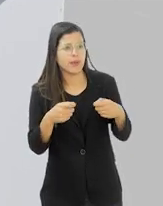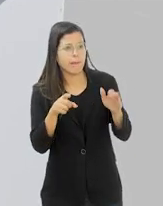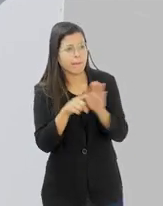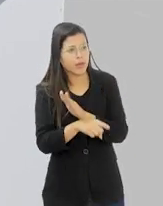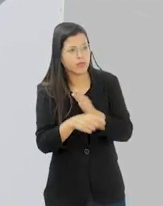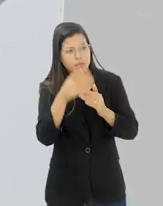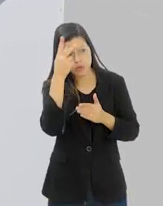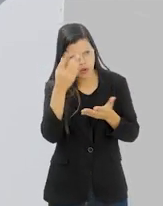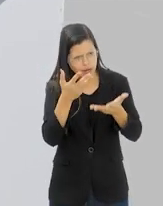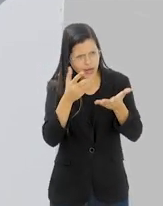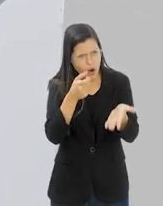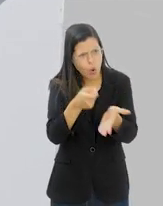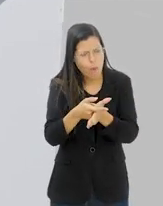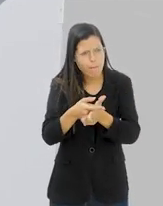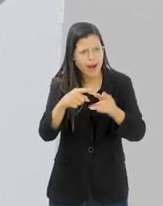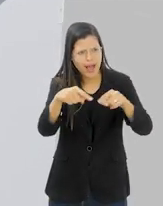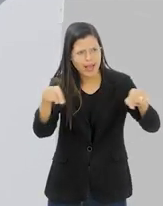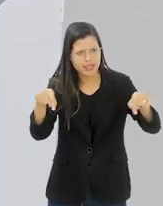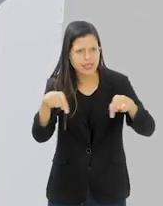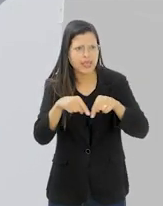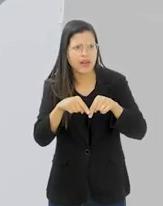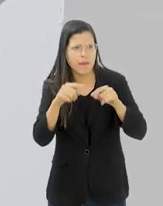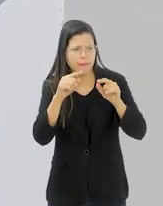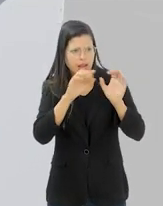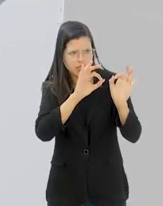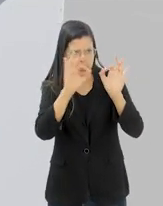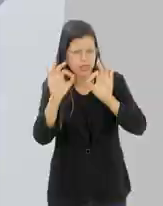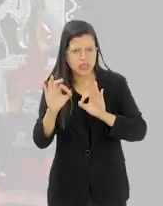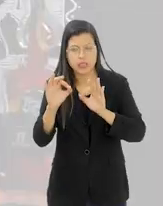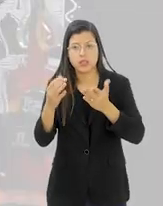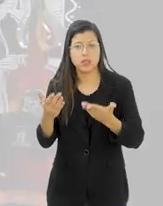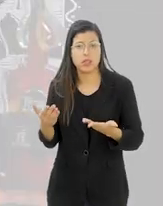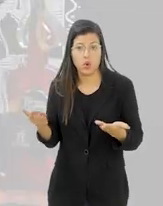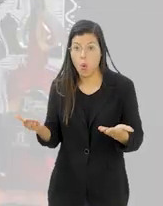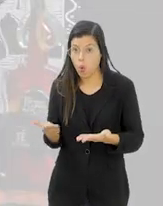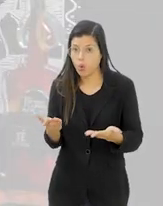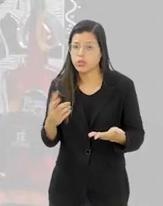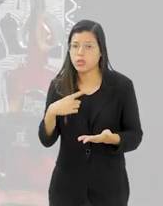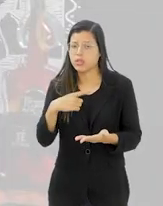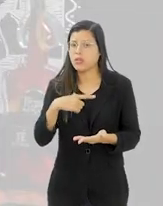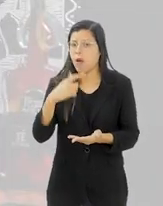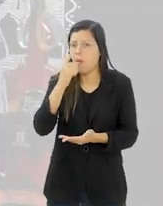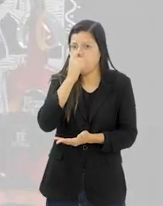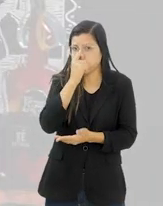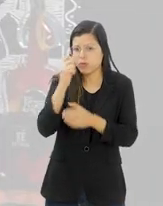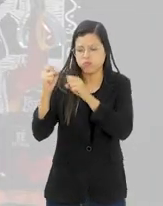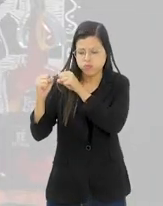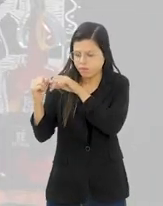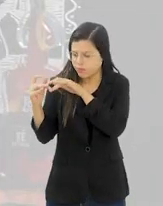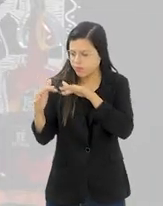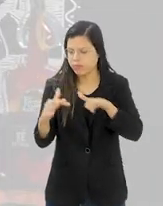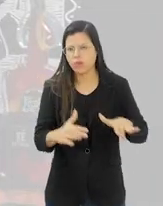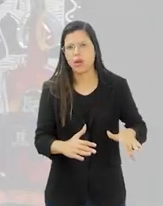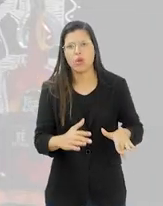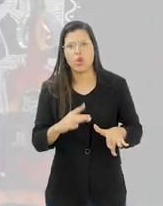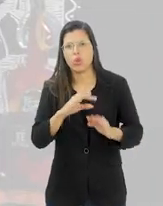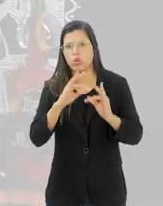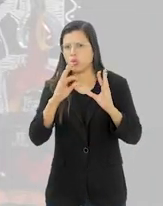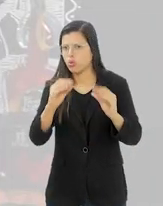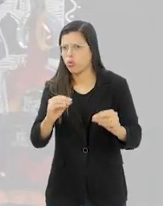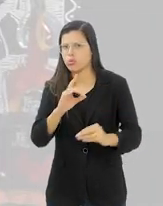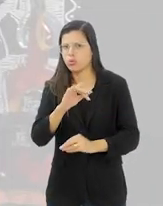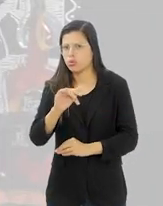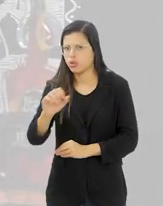está sobrando camarote. Como está sobrando camarote? E hoje você tem, não tem uma lotação completa, todos